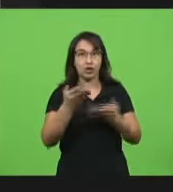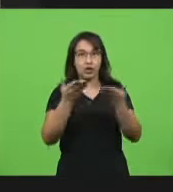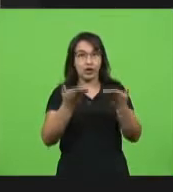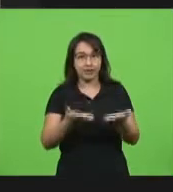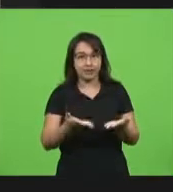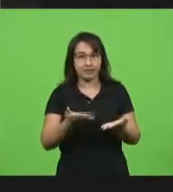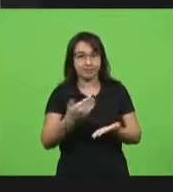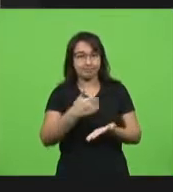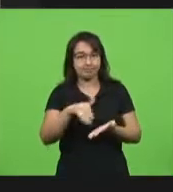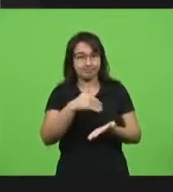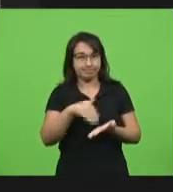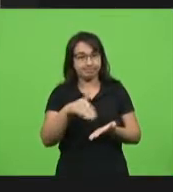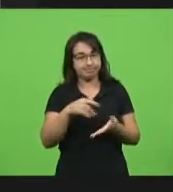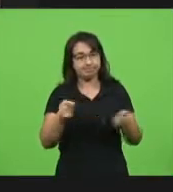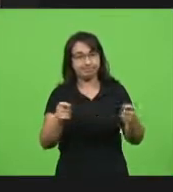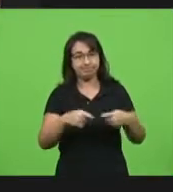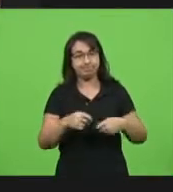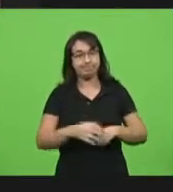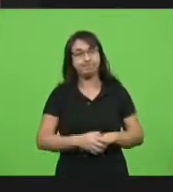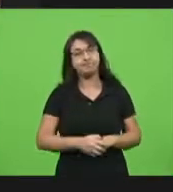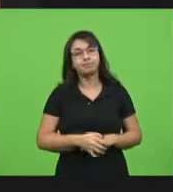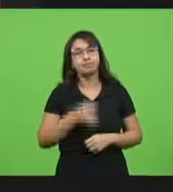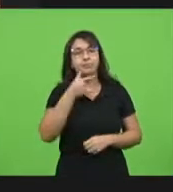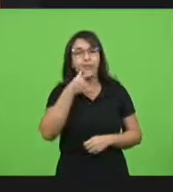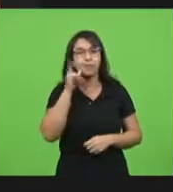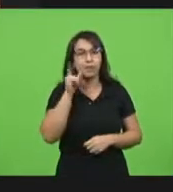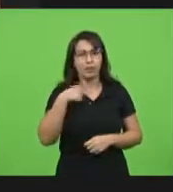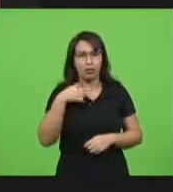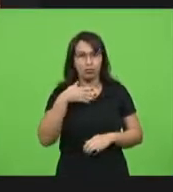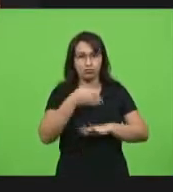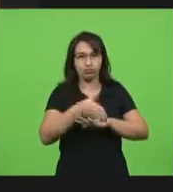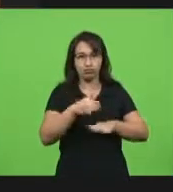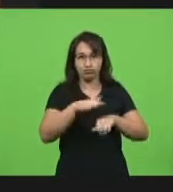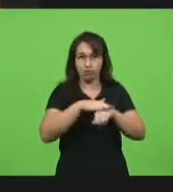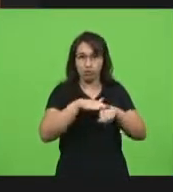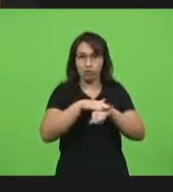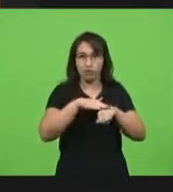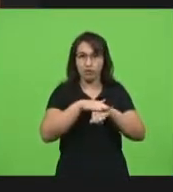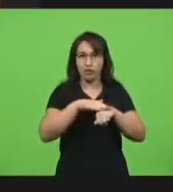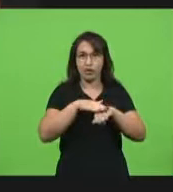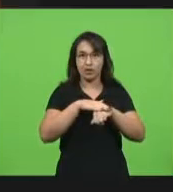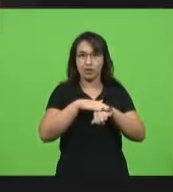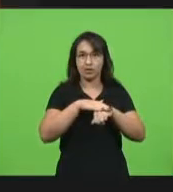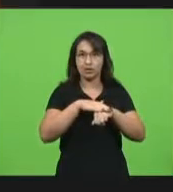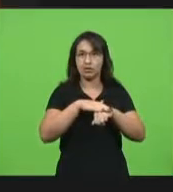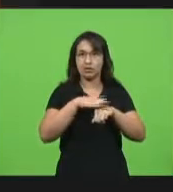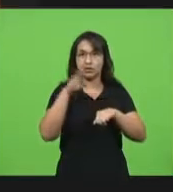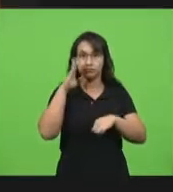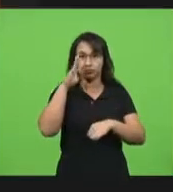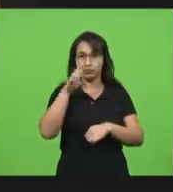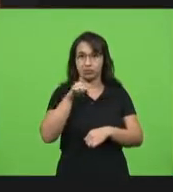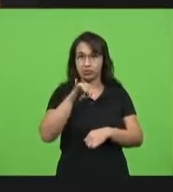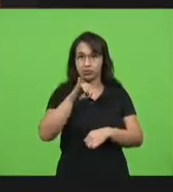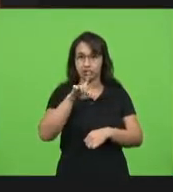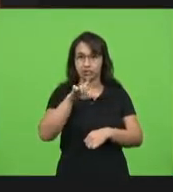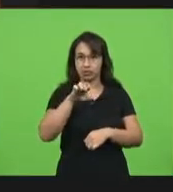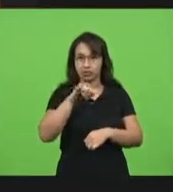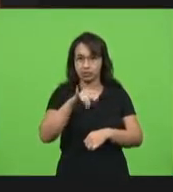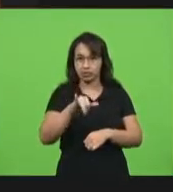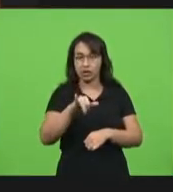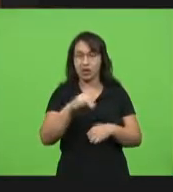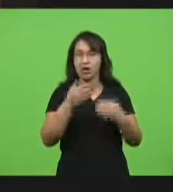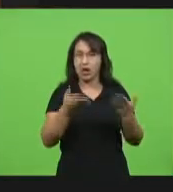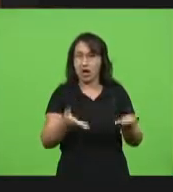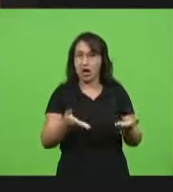secretários. Tendo em vista isso, ontem fui conversar com o coronel Dionei, no comando geral, ele se colocou